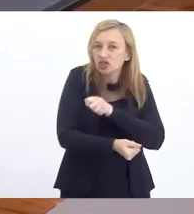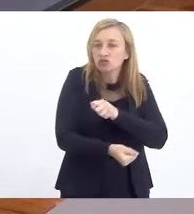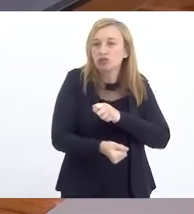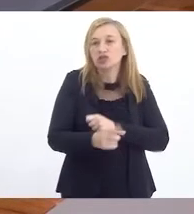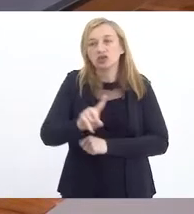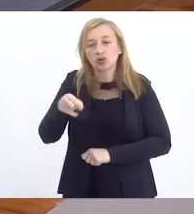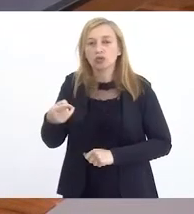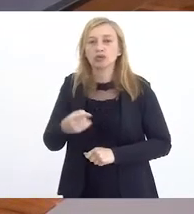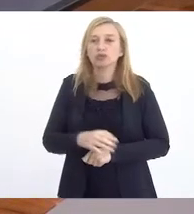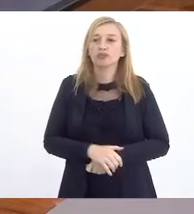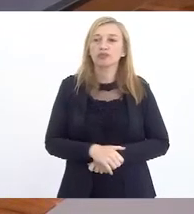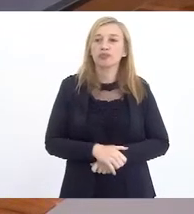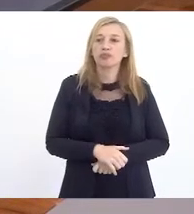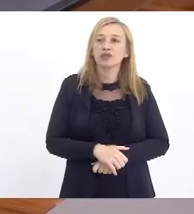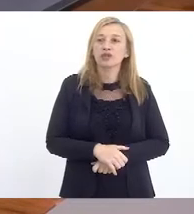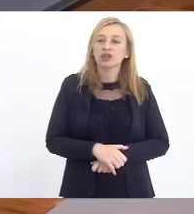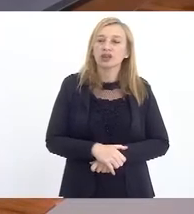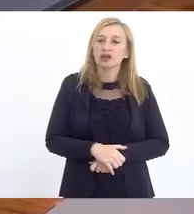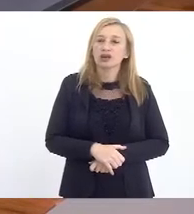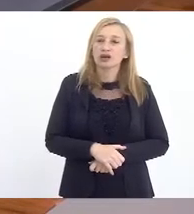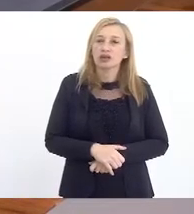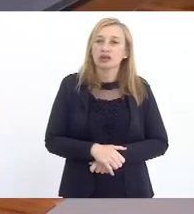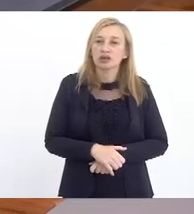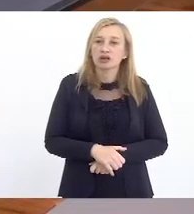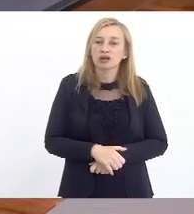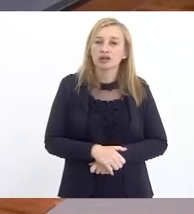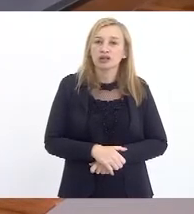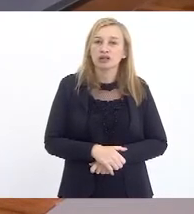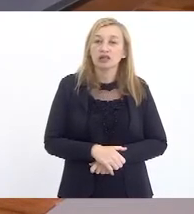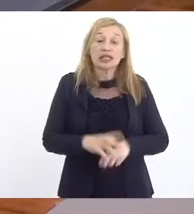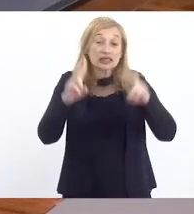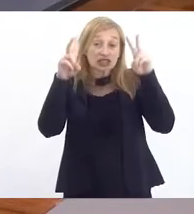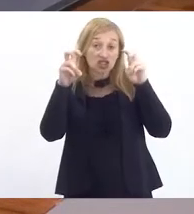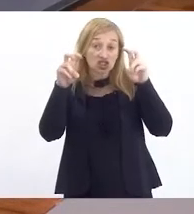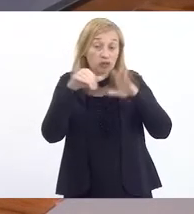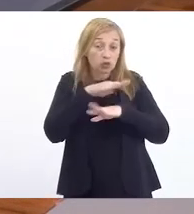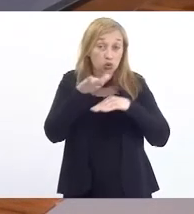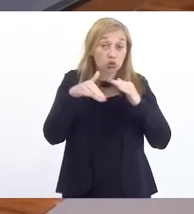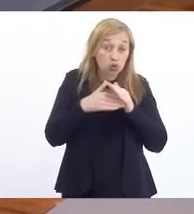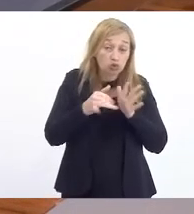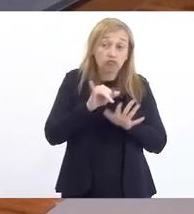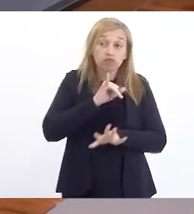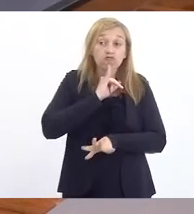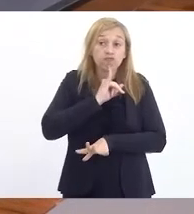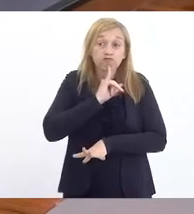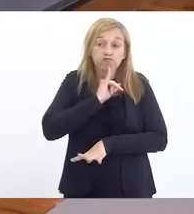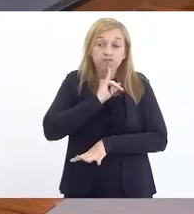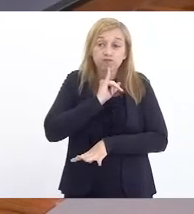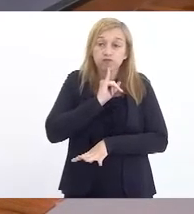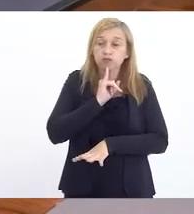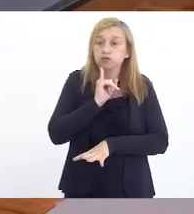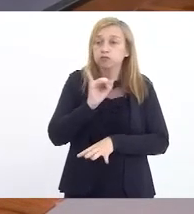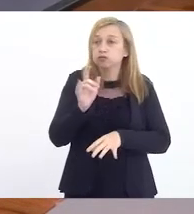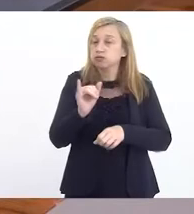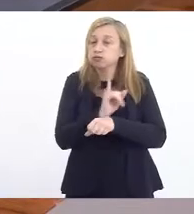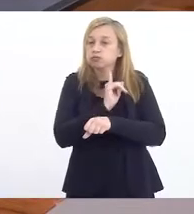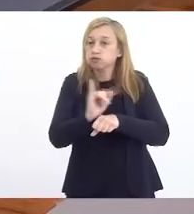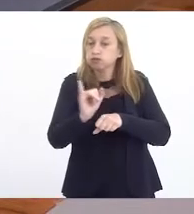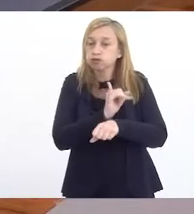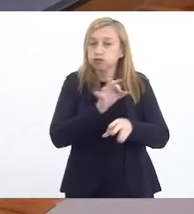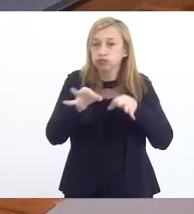etc. Aí que tem esses temas todos, que infelizmente não tem plano estratégico, só